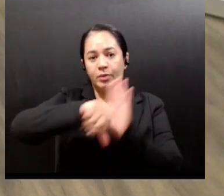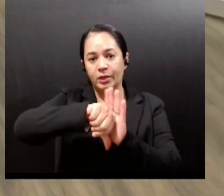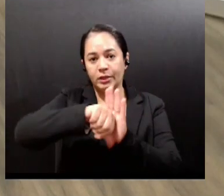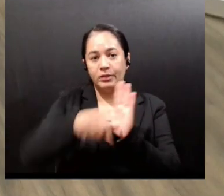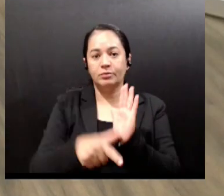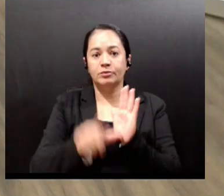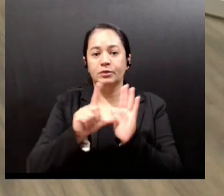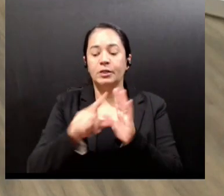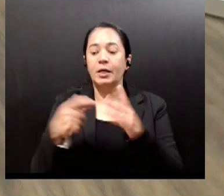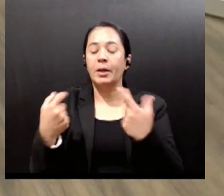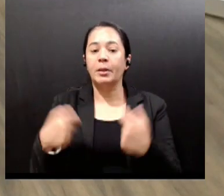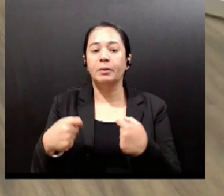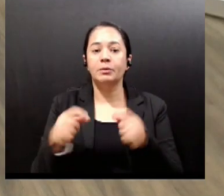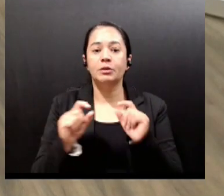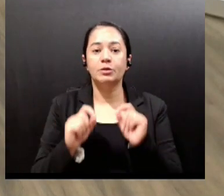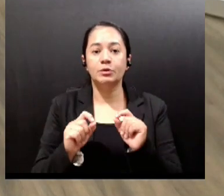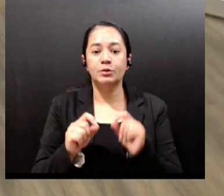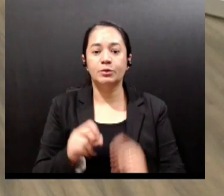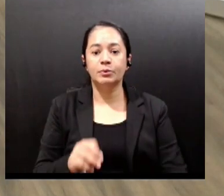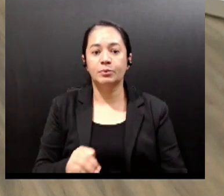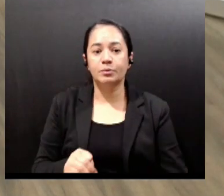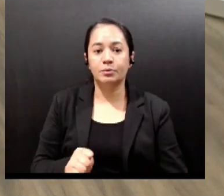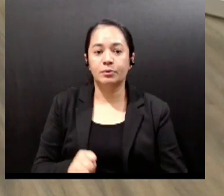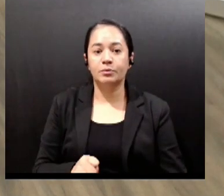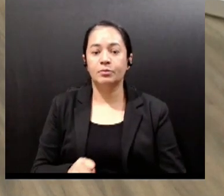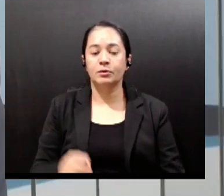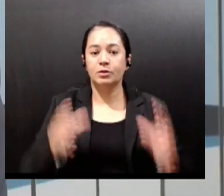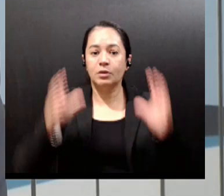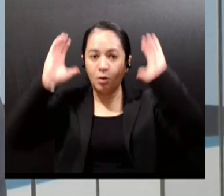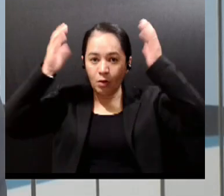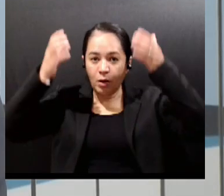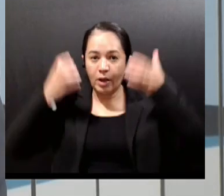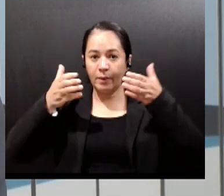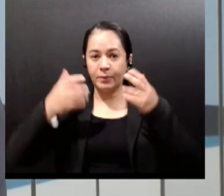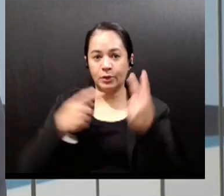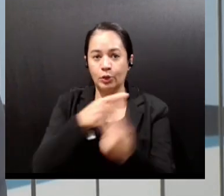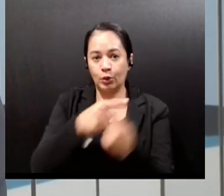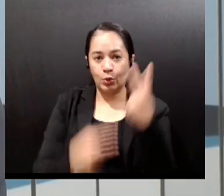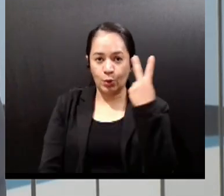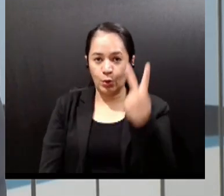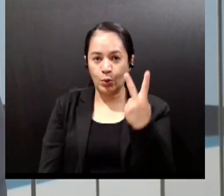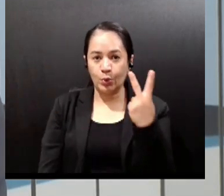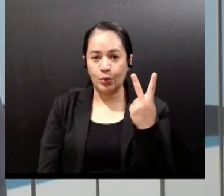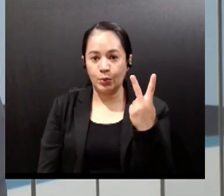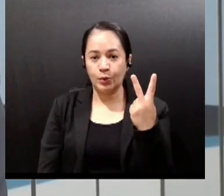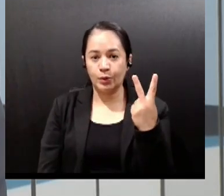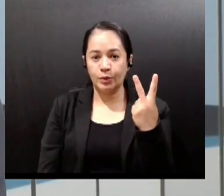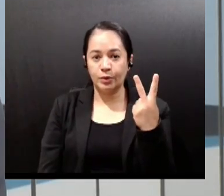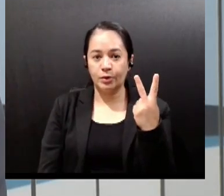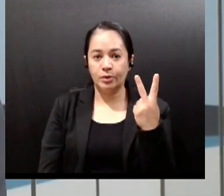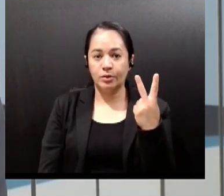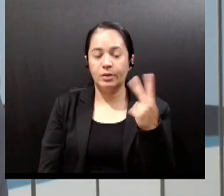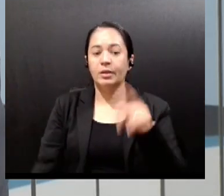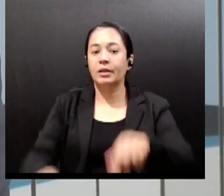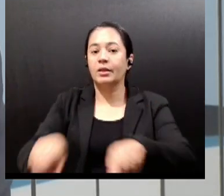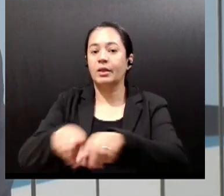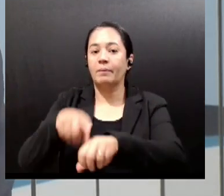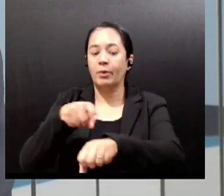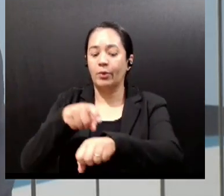ter um capacete extra, não é isso? Um capacete extra, muitas vezes um tempo também já, ele não pode